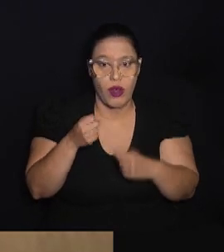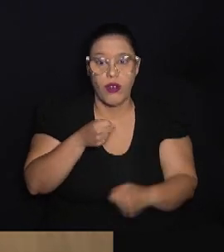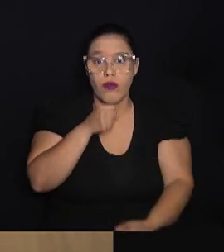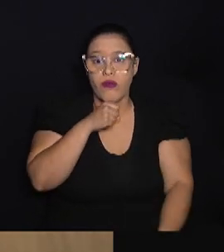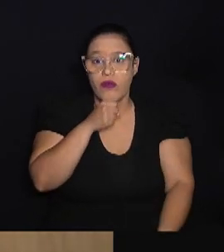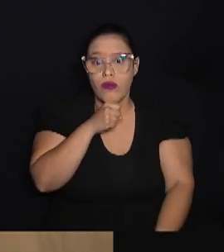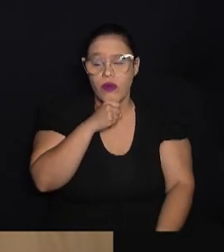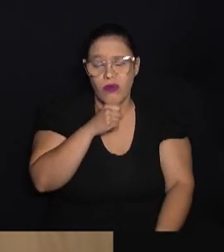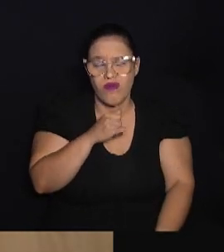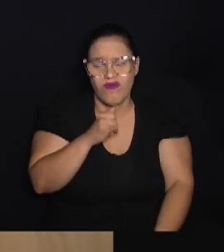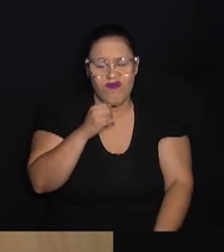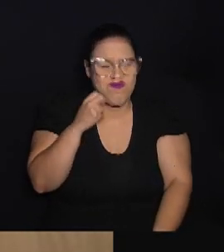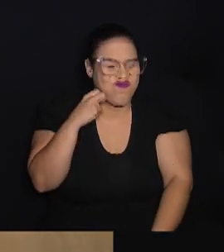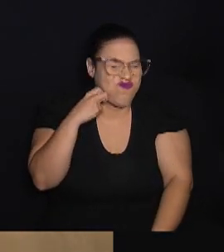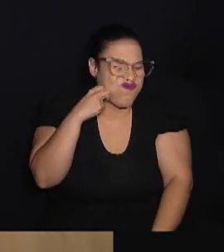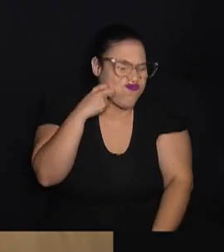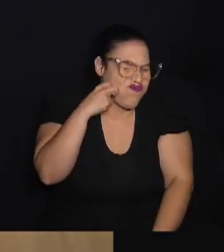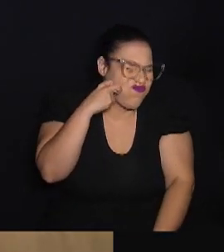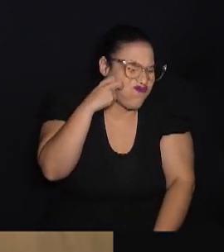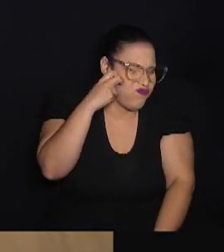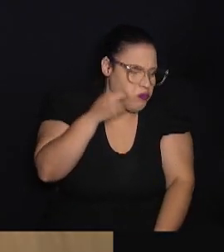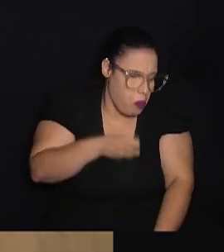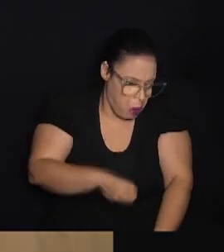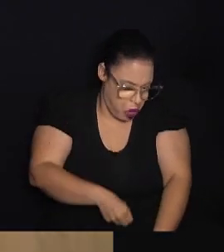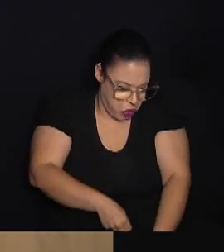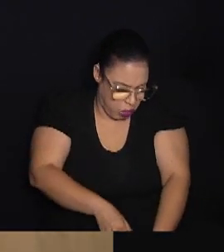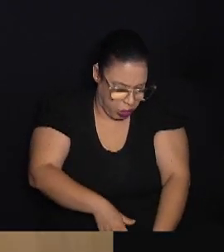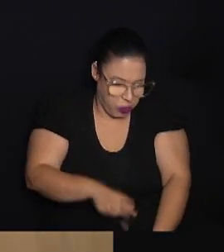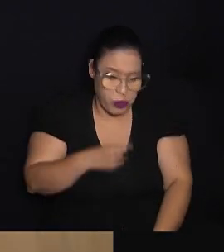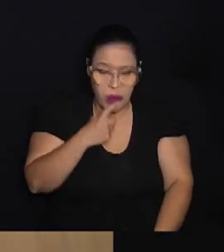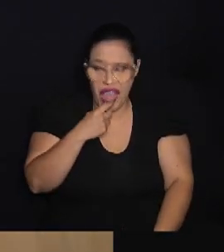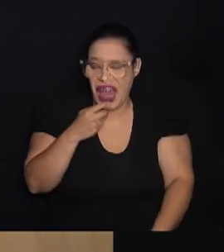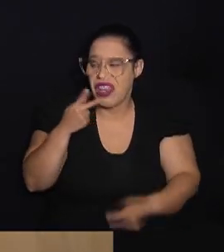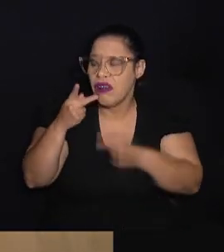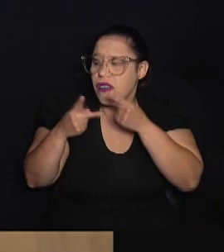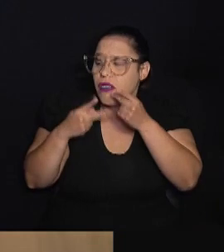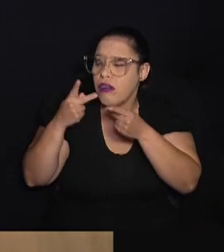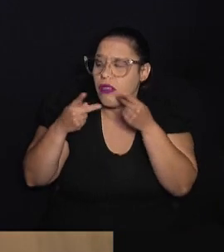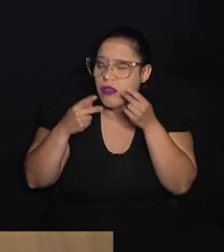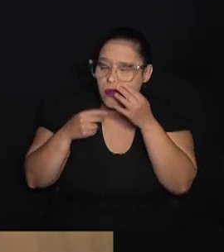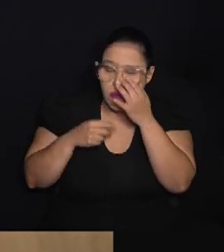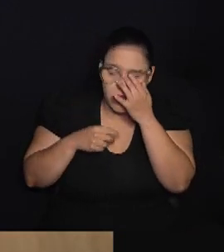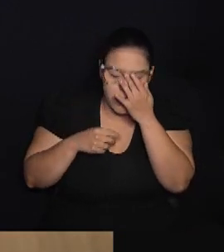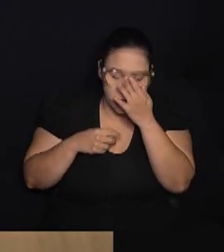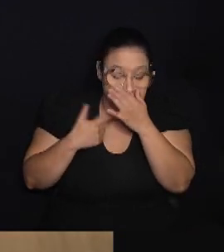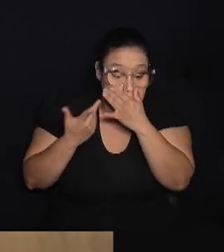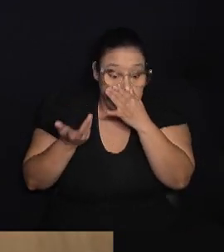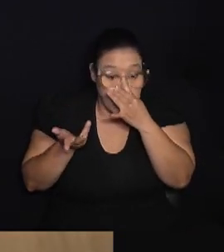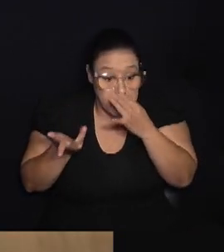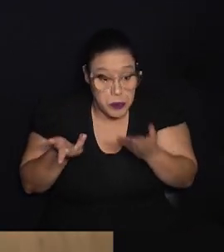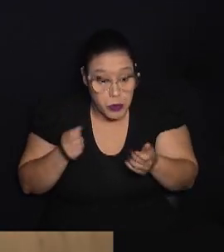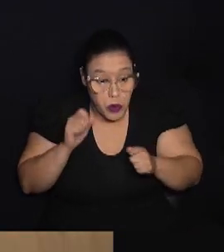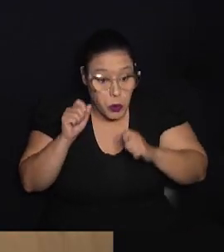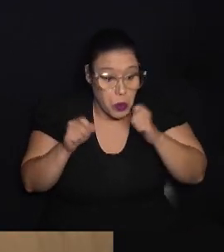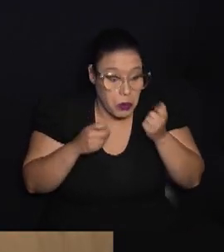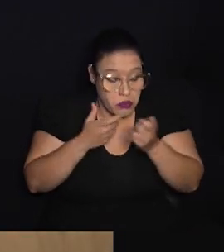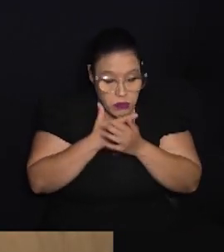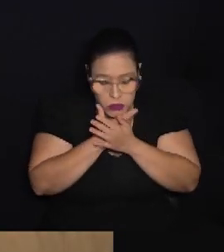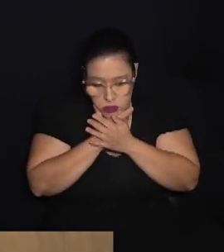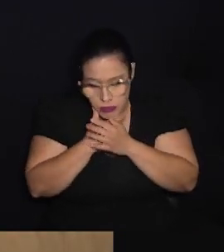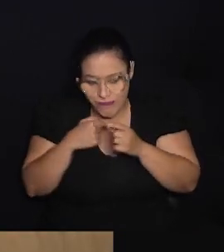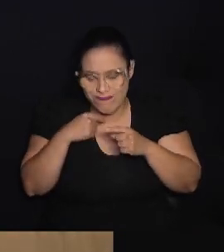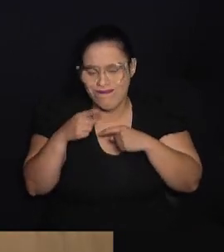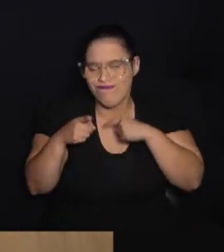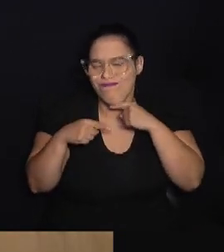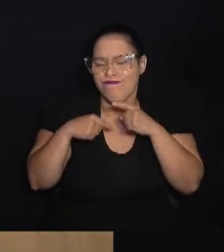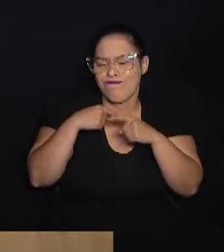se sentem envergonhadas por ter um sangramento, ficam com receio de falar, ou ficam mesmo sem saber o que é, né? Se tem alguma dúvida